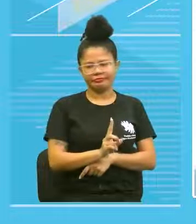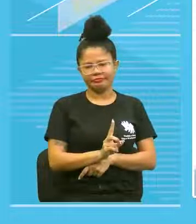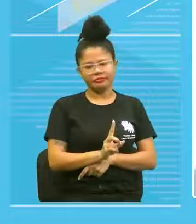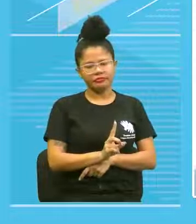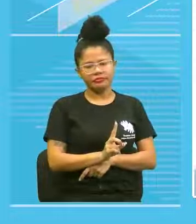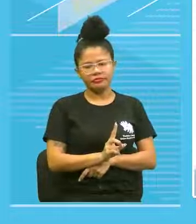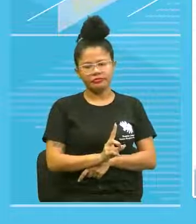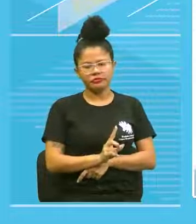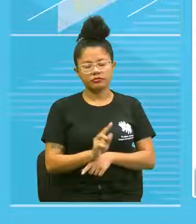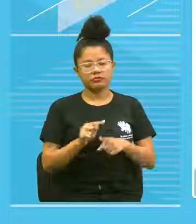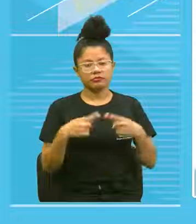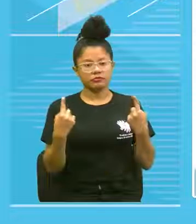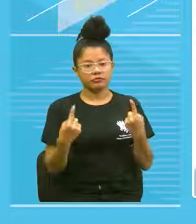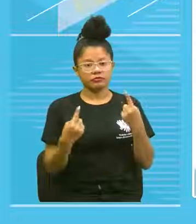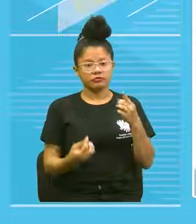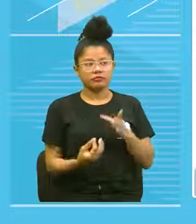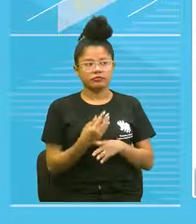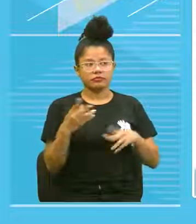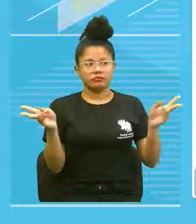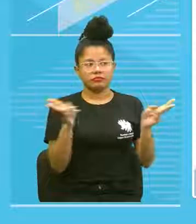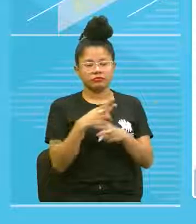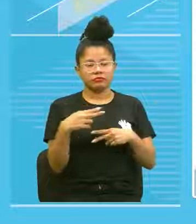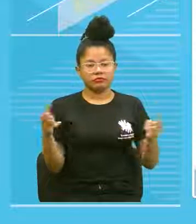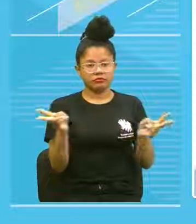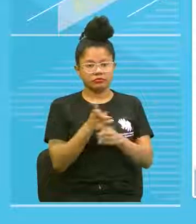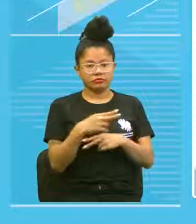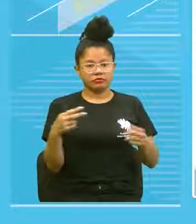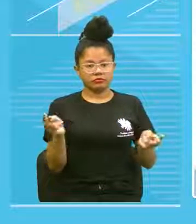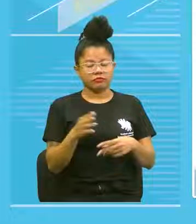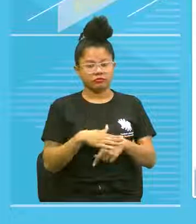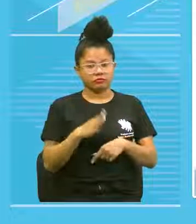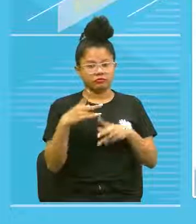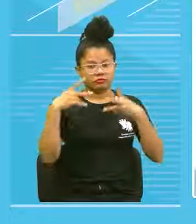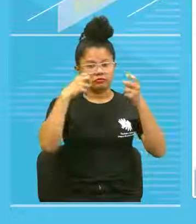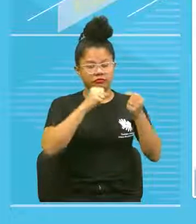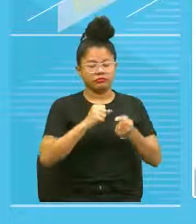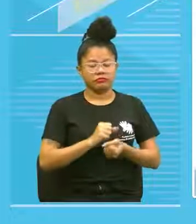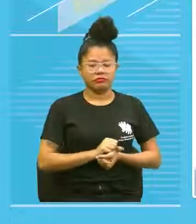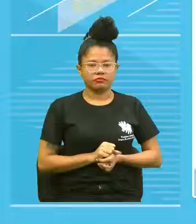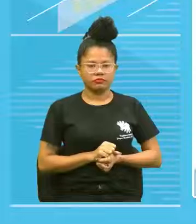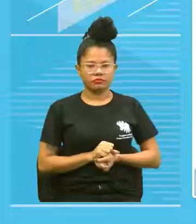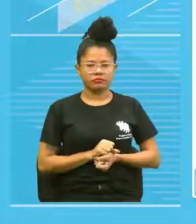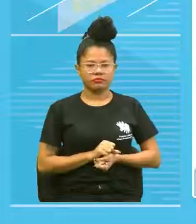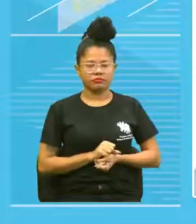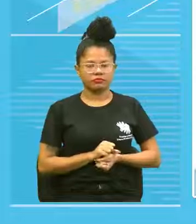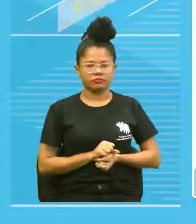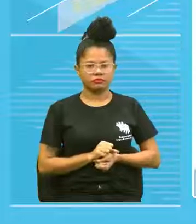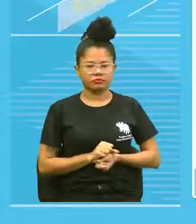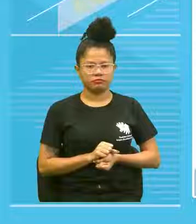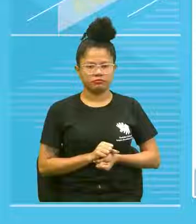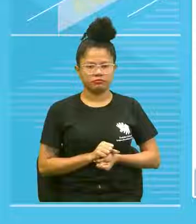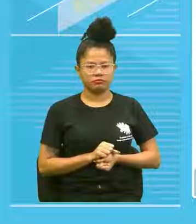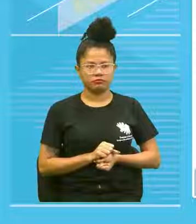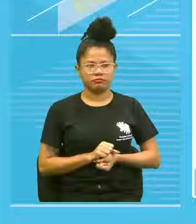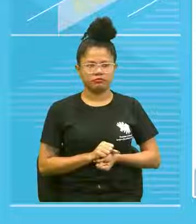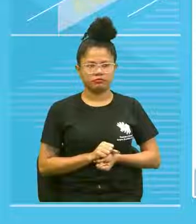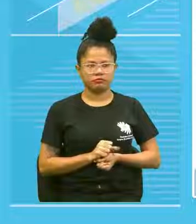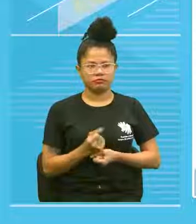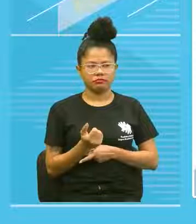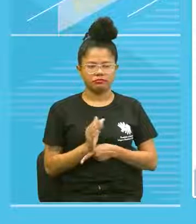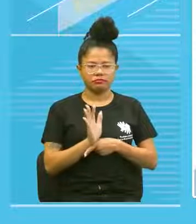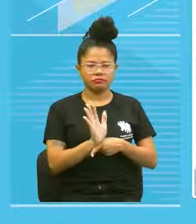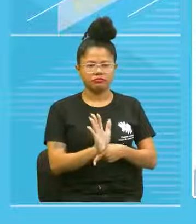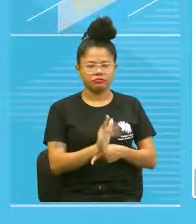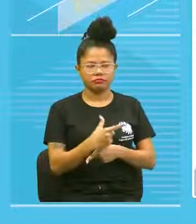e mais os ventos aparecem com maior força e aumentando a geração